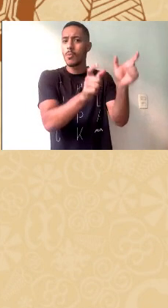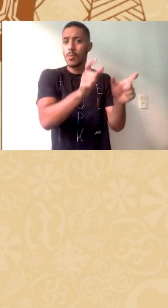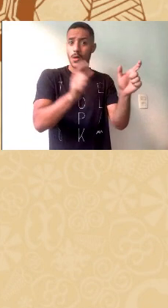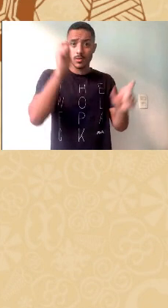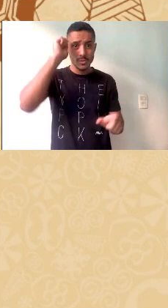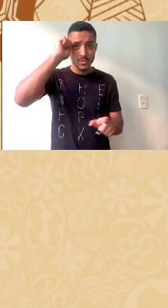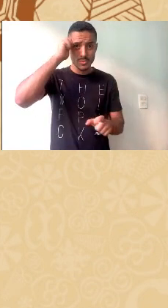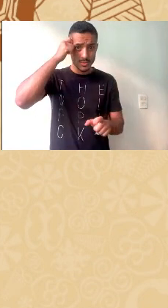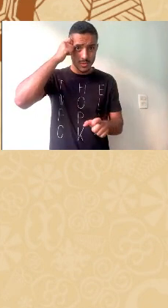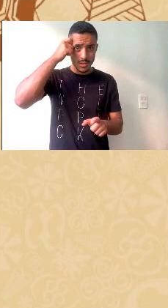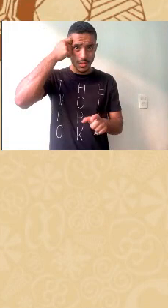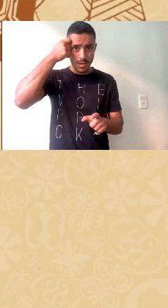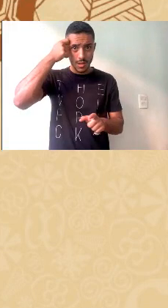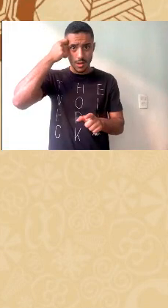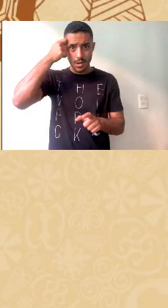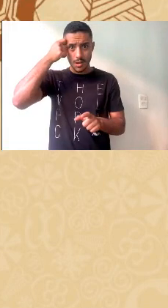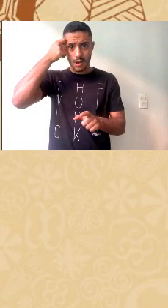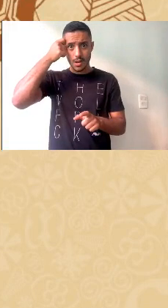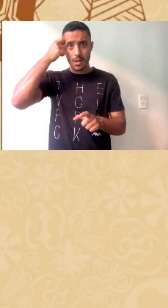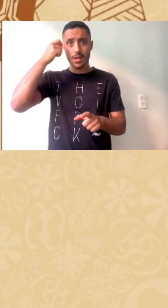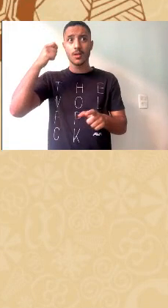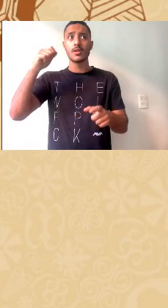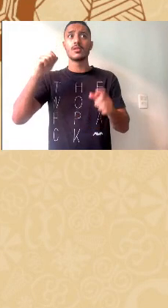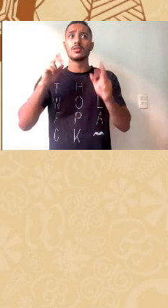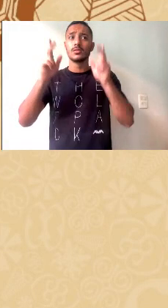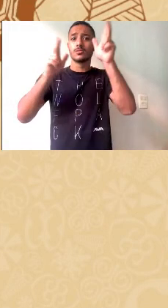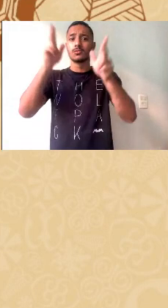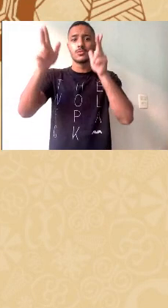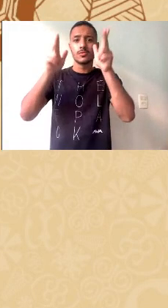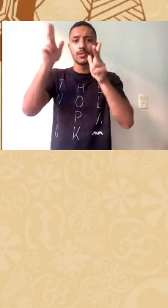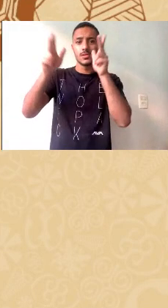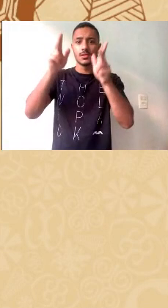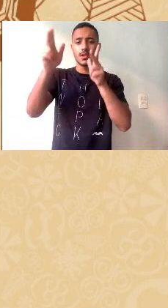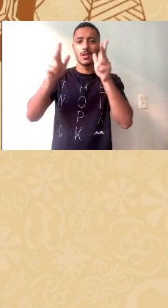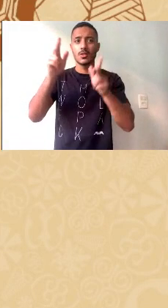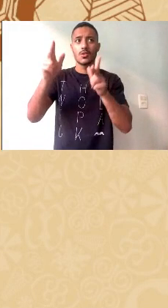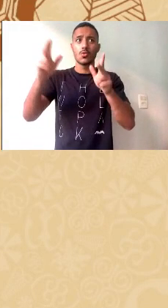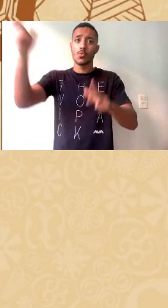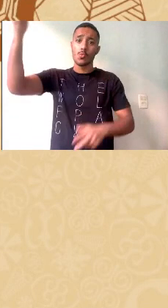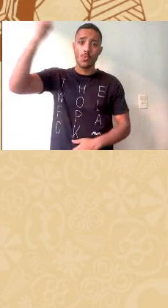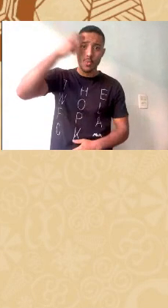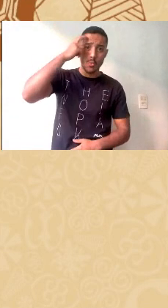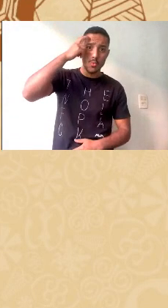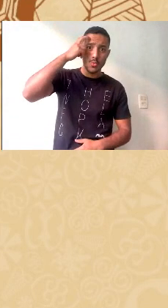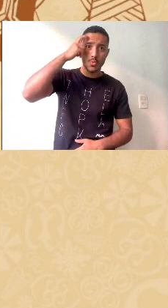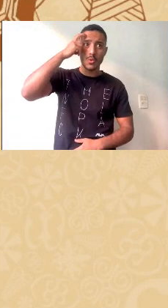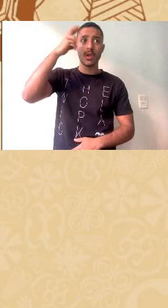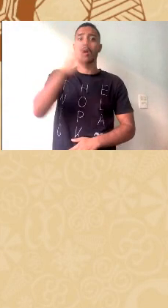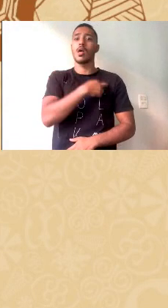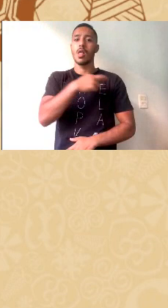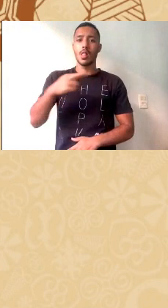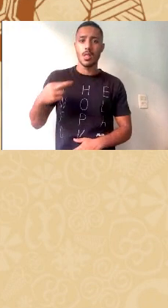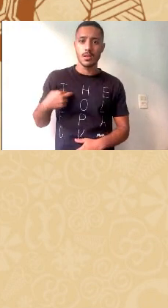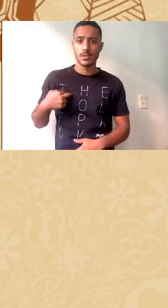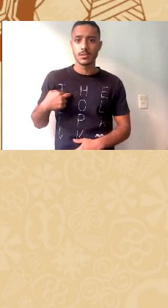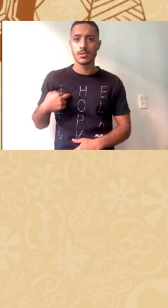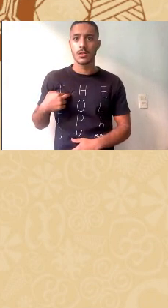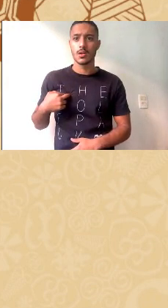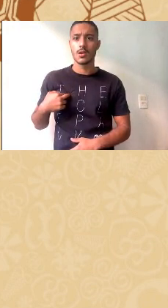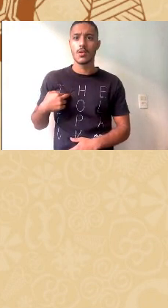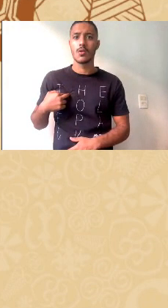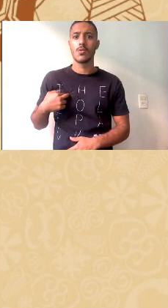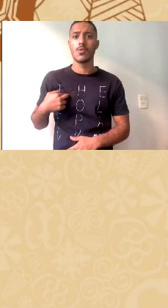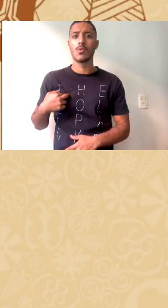cunho recreativo, cultural, um pouco da cultura e da religião também eram compartilhadas